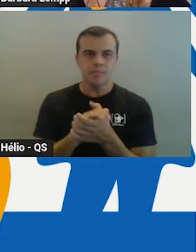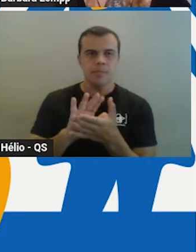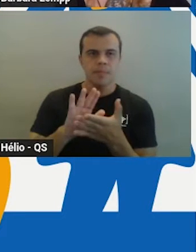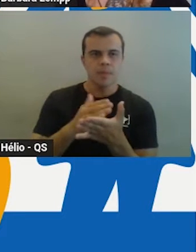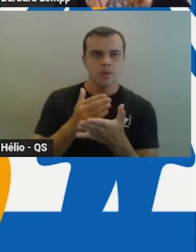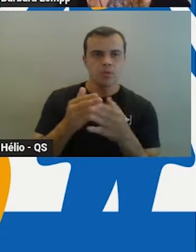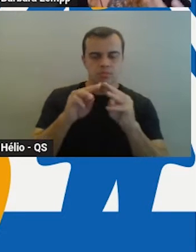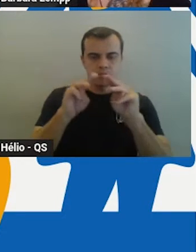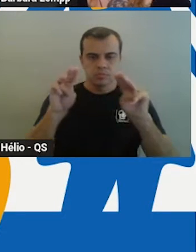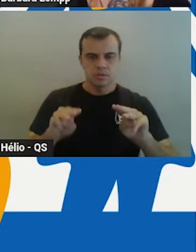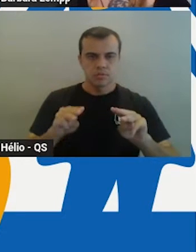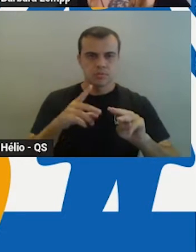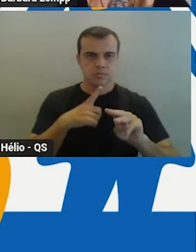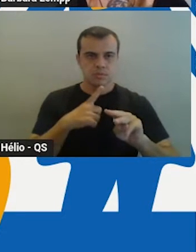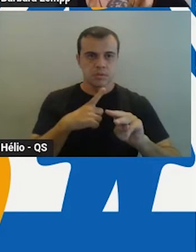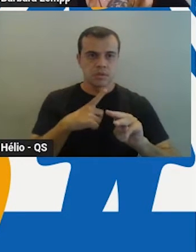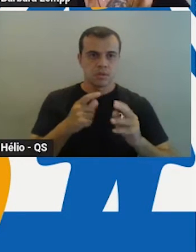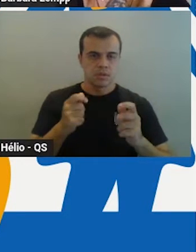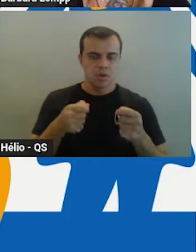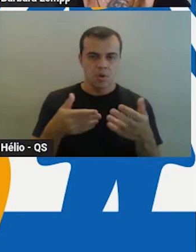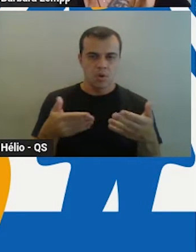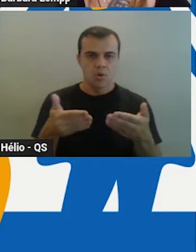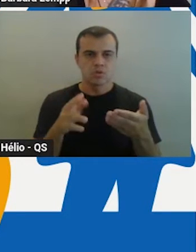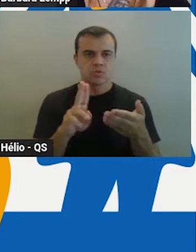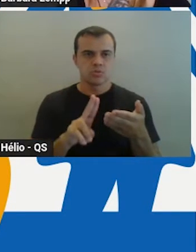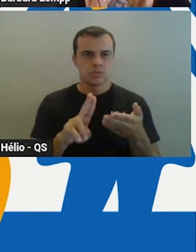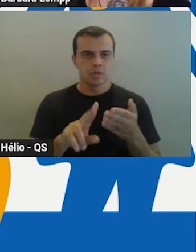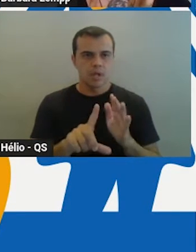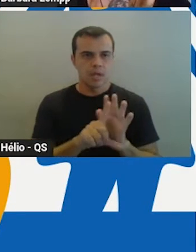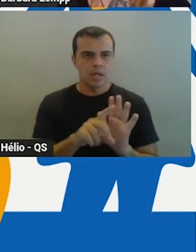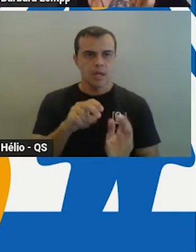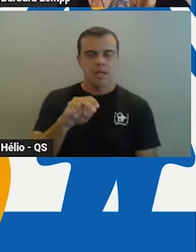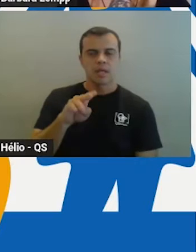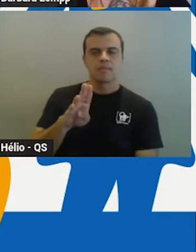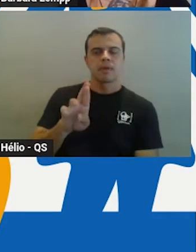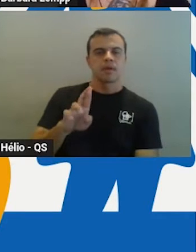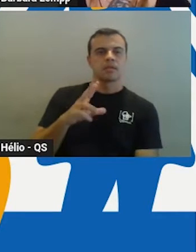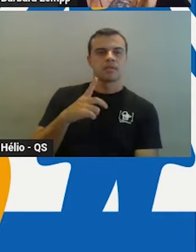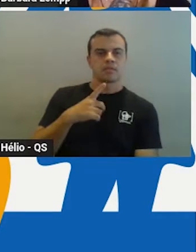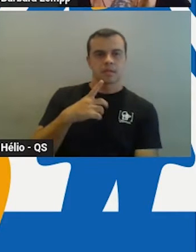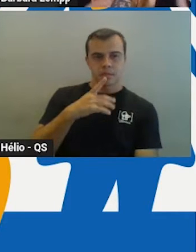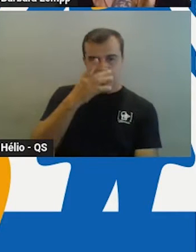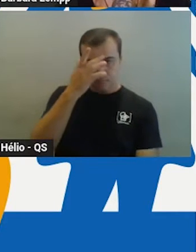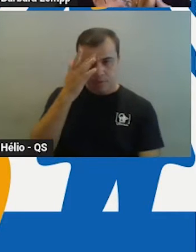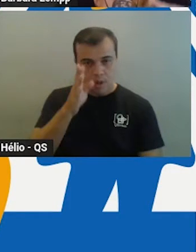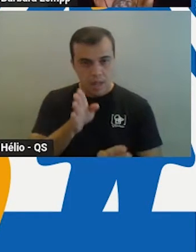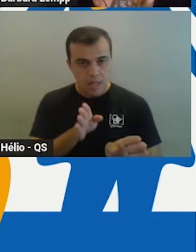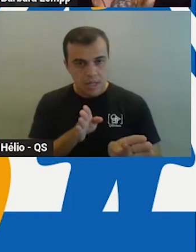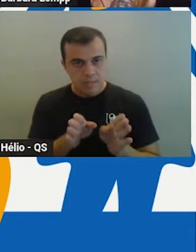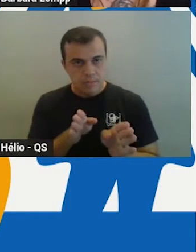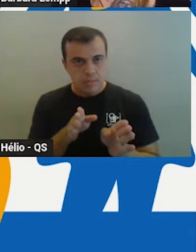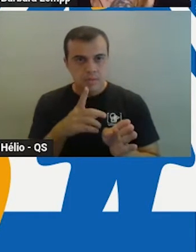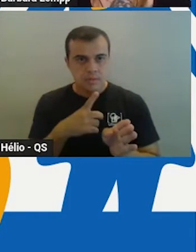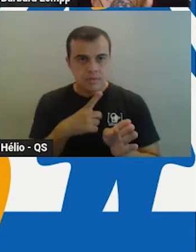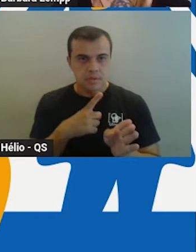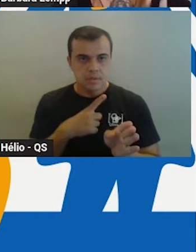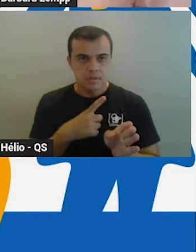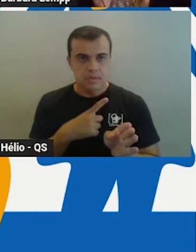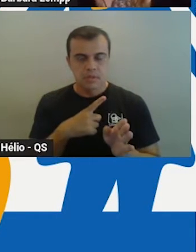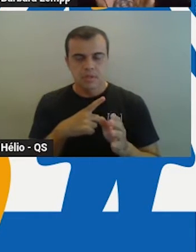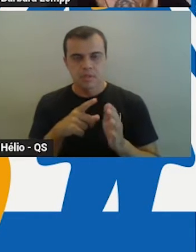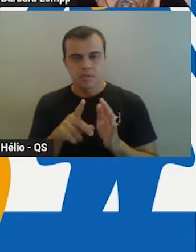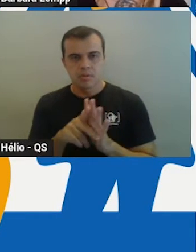museu, os museus hoje em dia usam as ANBRs para questões de acessibilidade, como o vão entre as